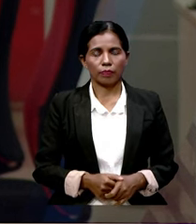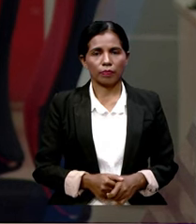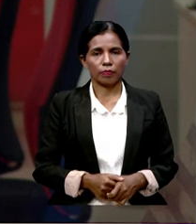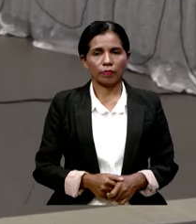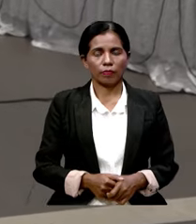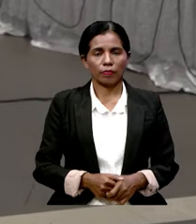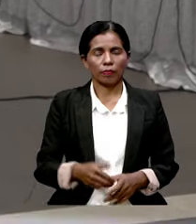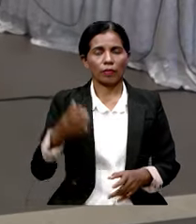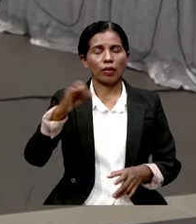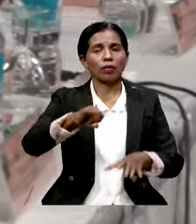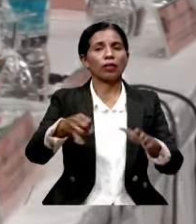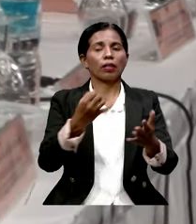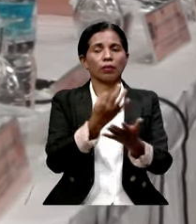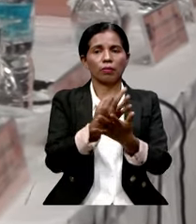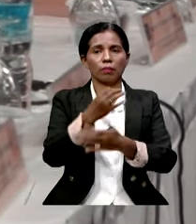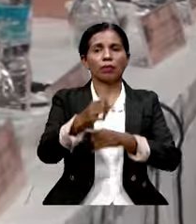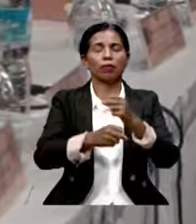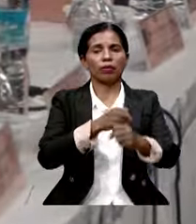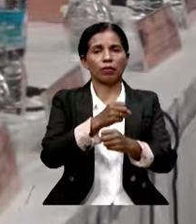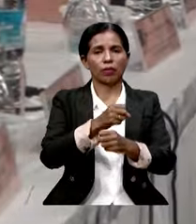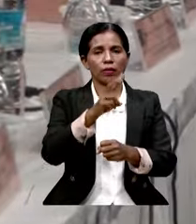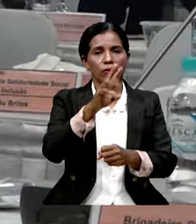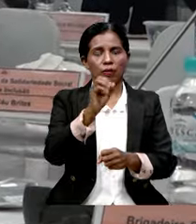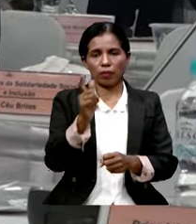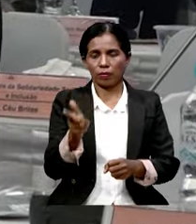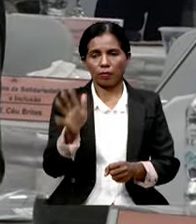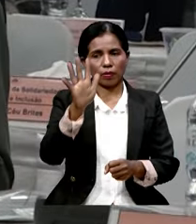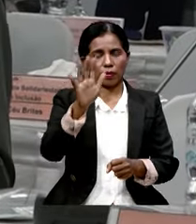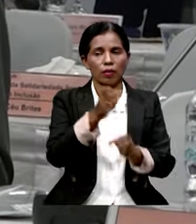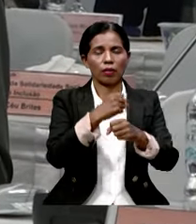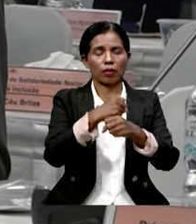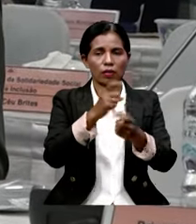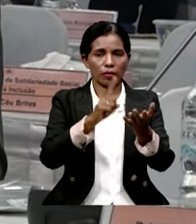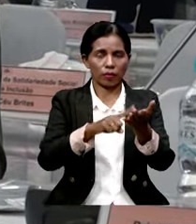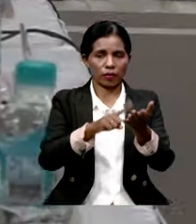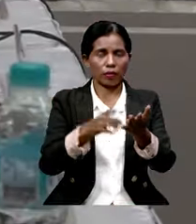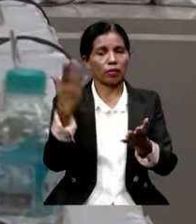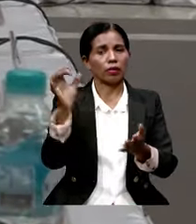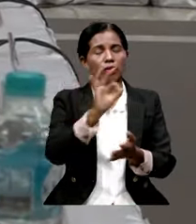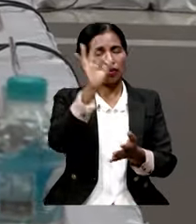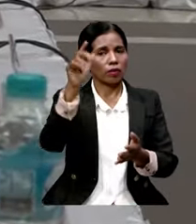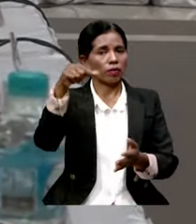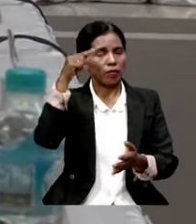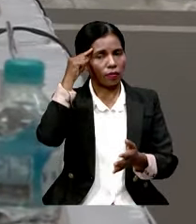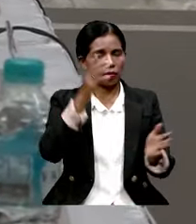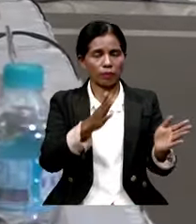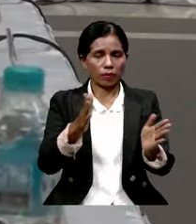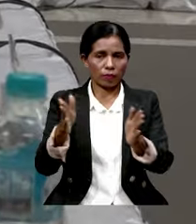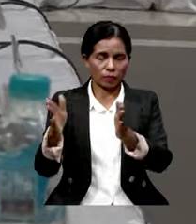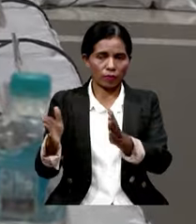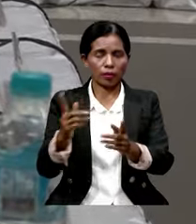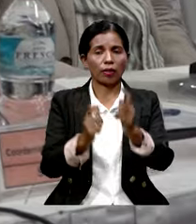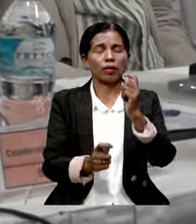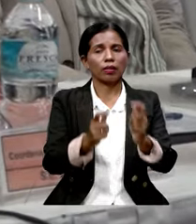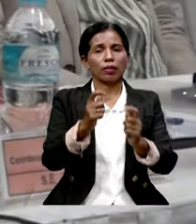Ia jornada orçamento tina riung ruaro nulo resing lima, nebe mahalau discussão ia sexta, né? Governo prepara cenário teto